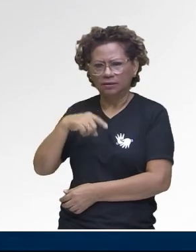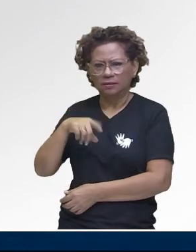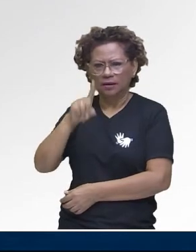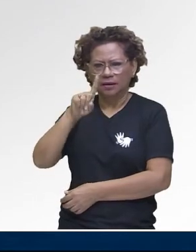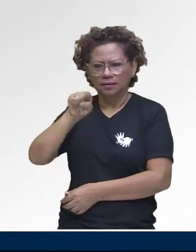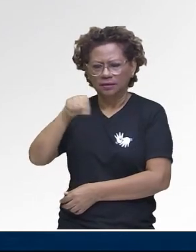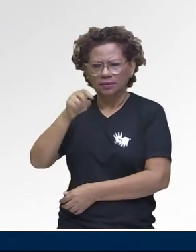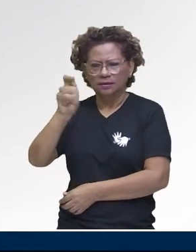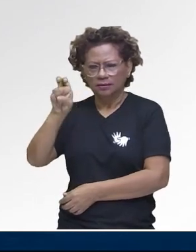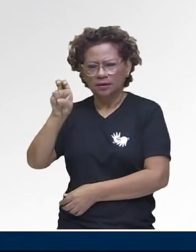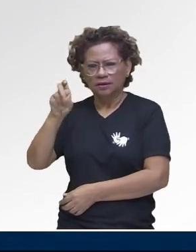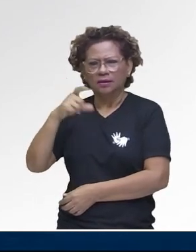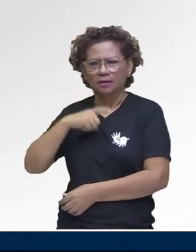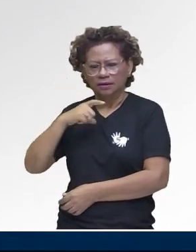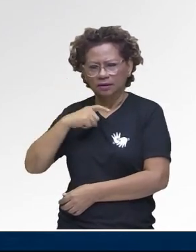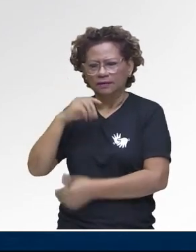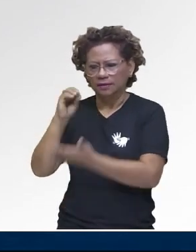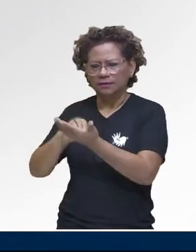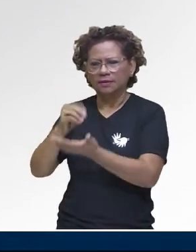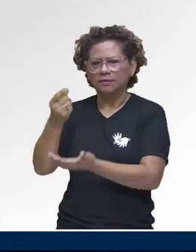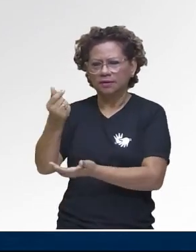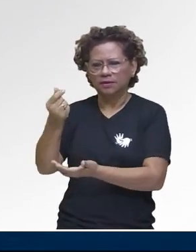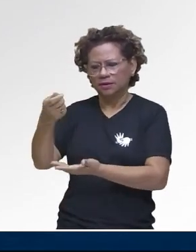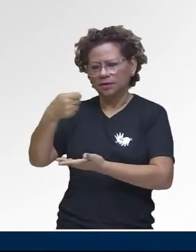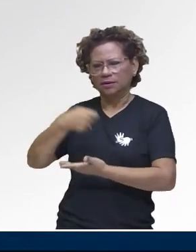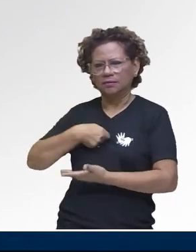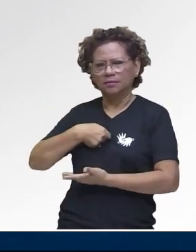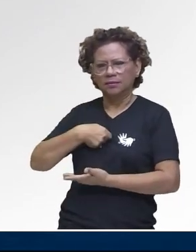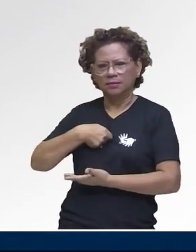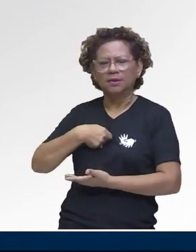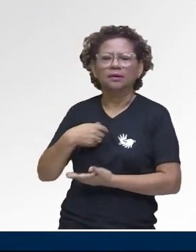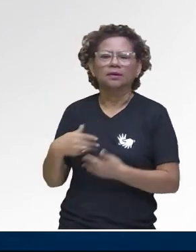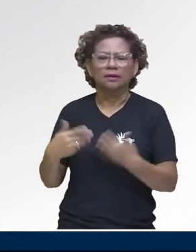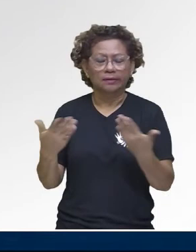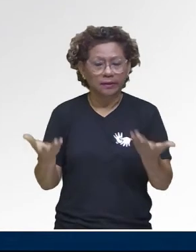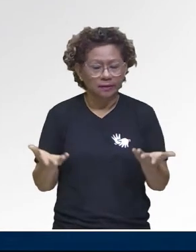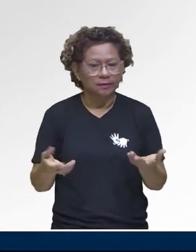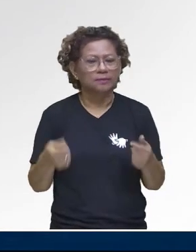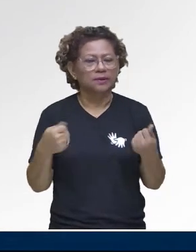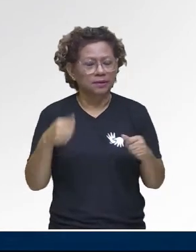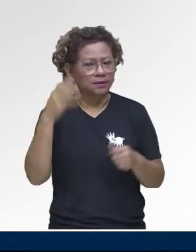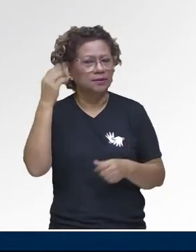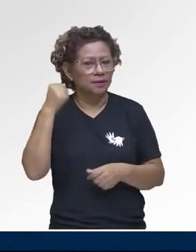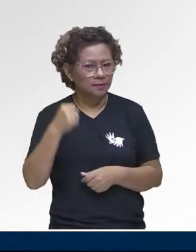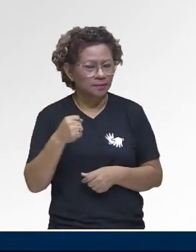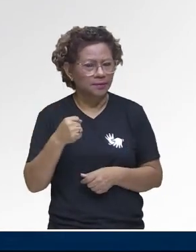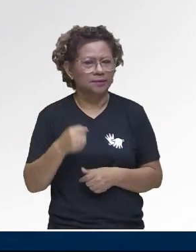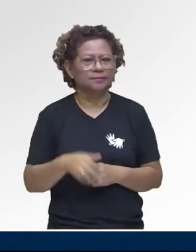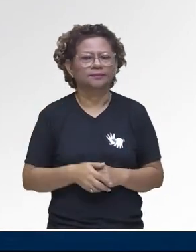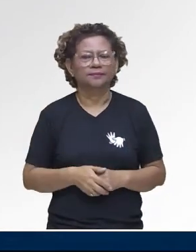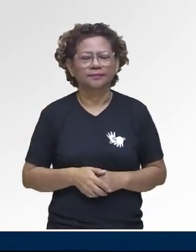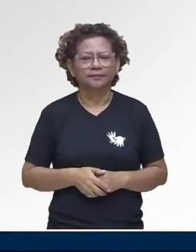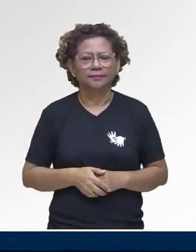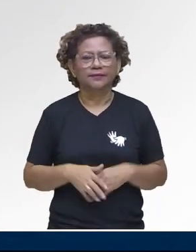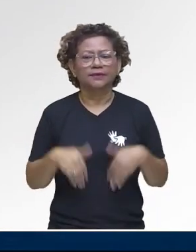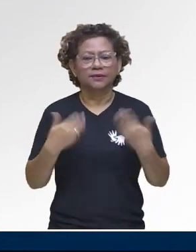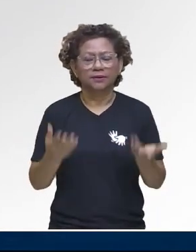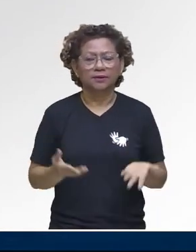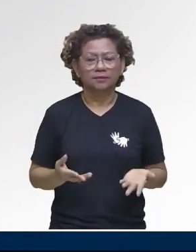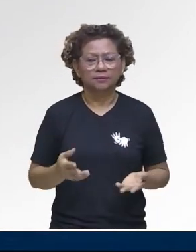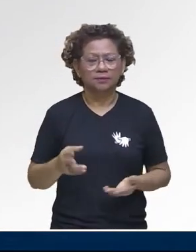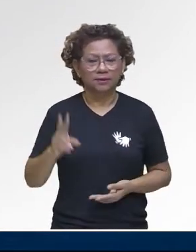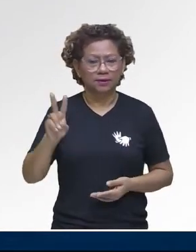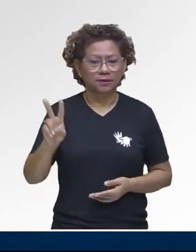ter um troco aí em centavos e esse cálculo dos números decimais é muito importante. Nesse valor apresentado,